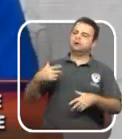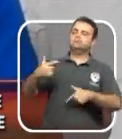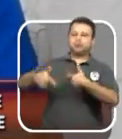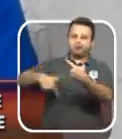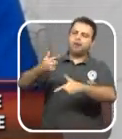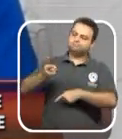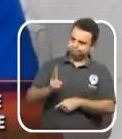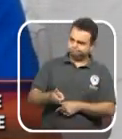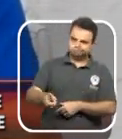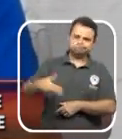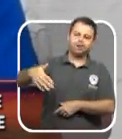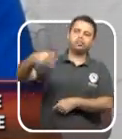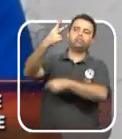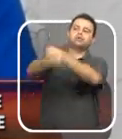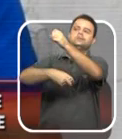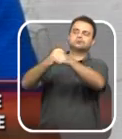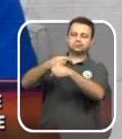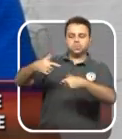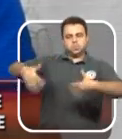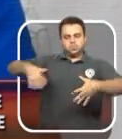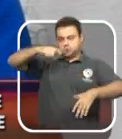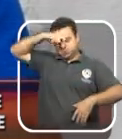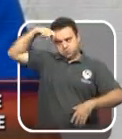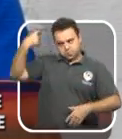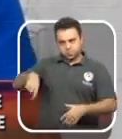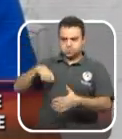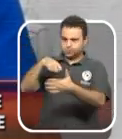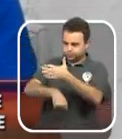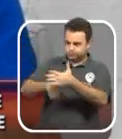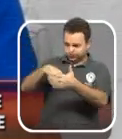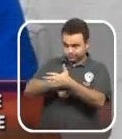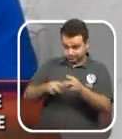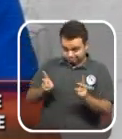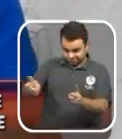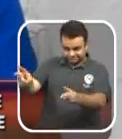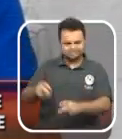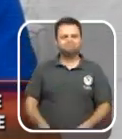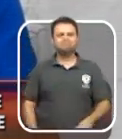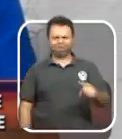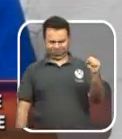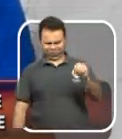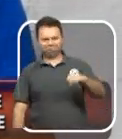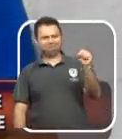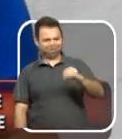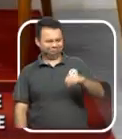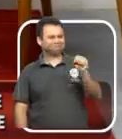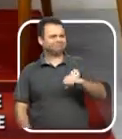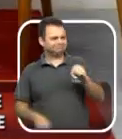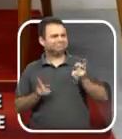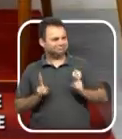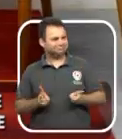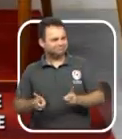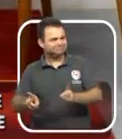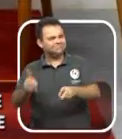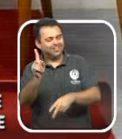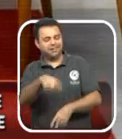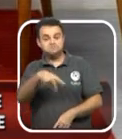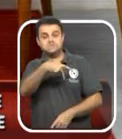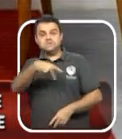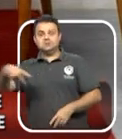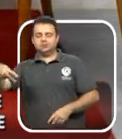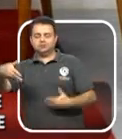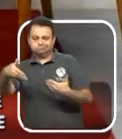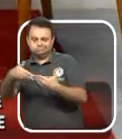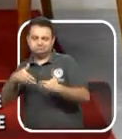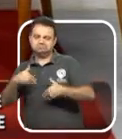relação à pandemia, cobrança aí em relação ao funcionamento das unidades de saúde. Bom, são questões aí, então, várias